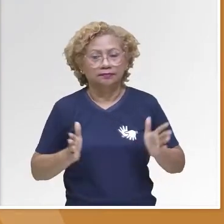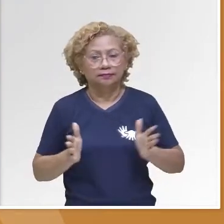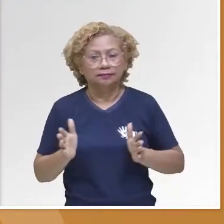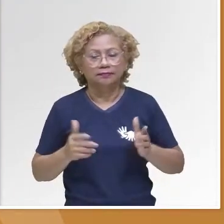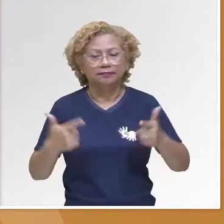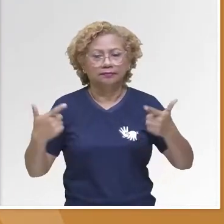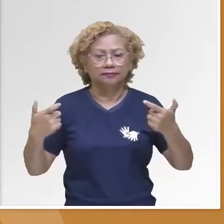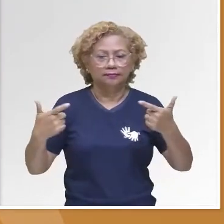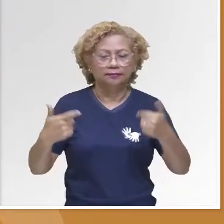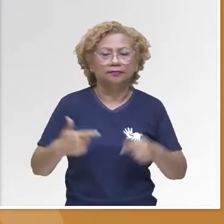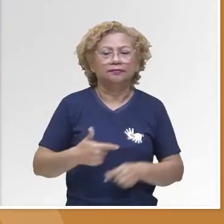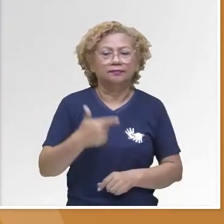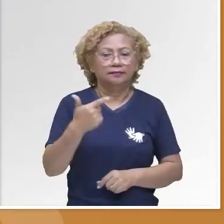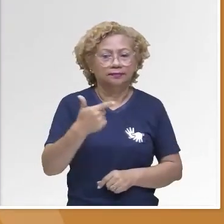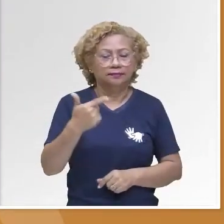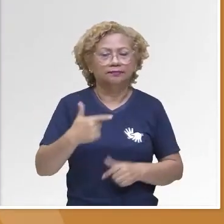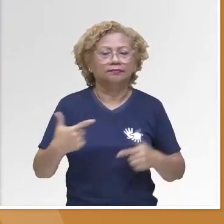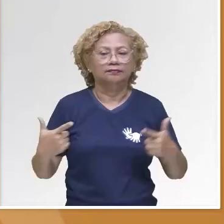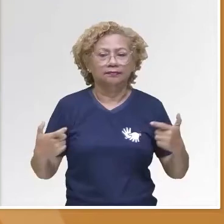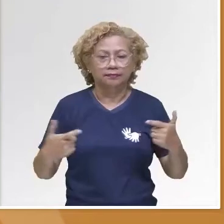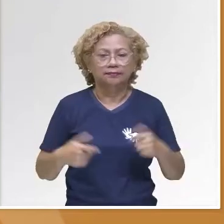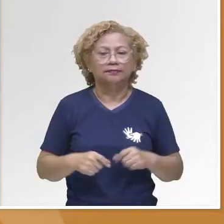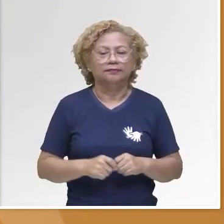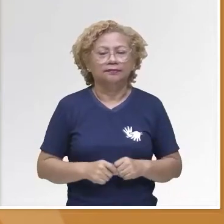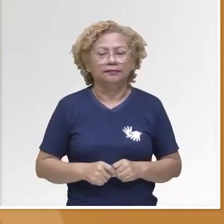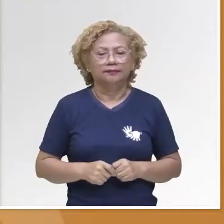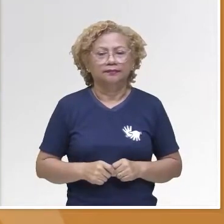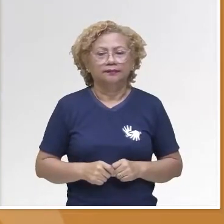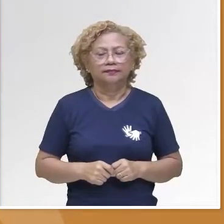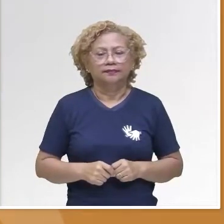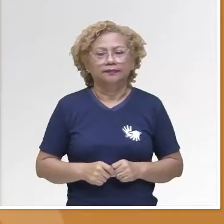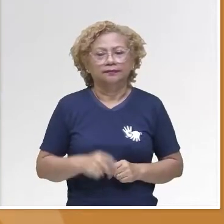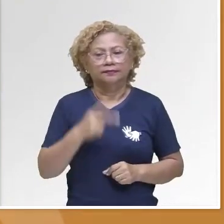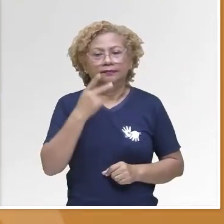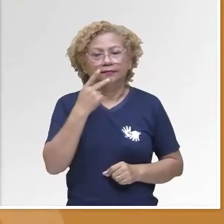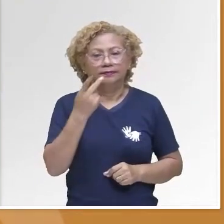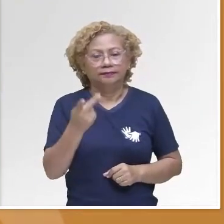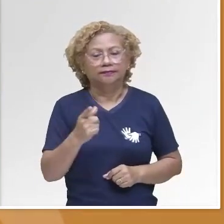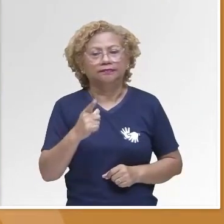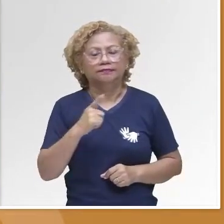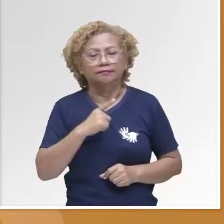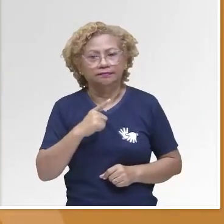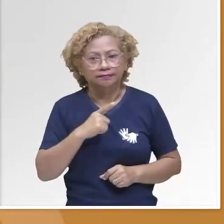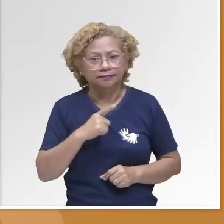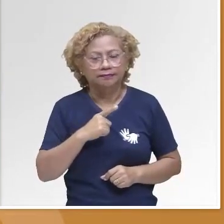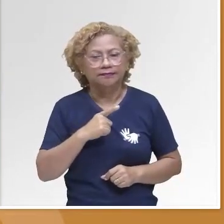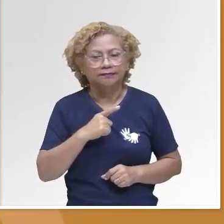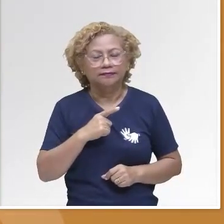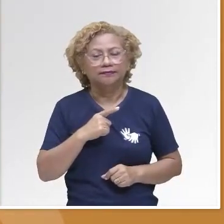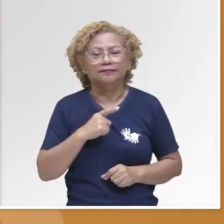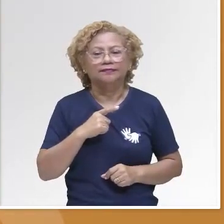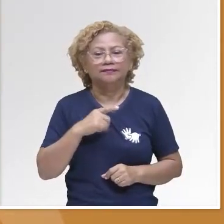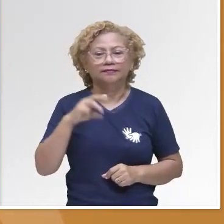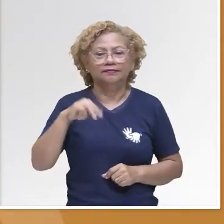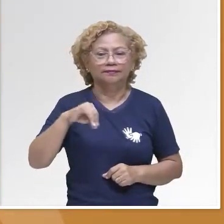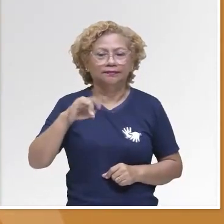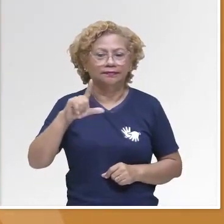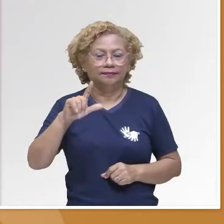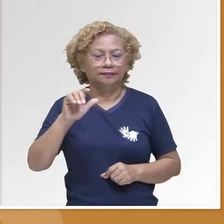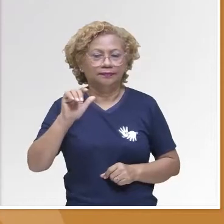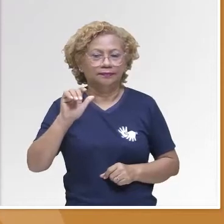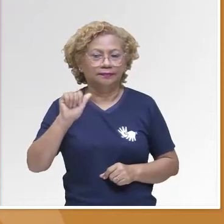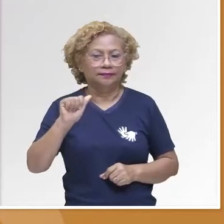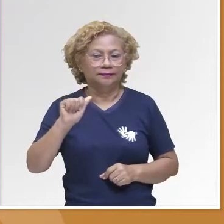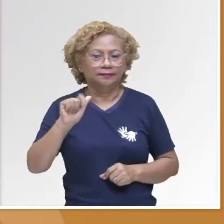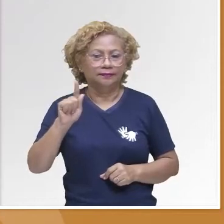Mundial, surge o que a gente chama de milagre japonês, tá? Que é o que a gente vai ver agora. Então, olha